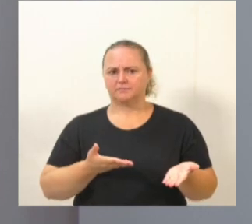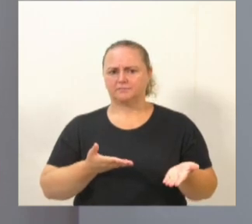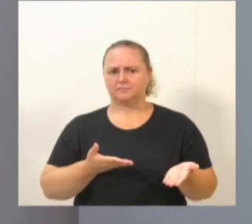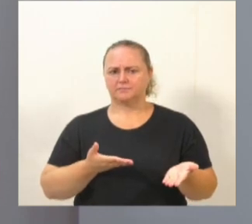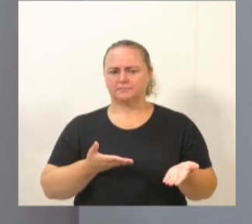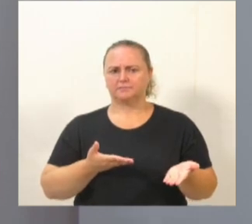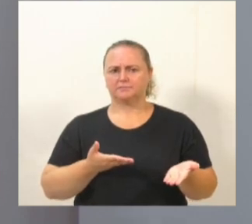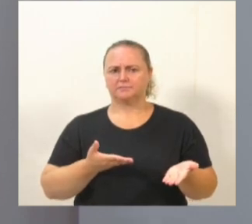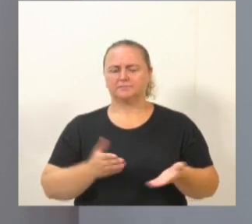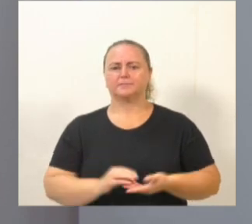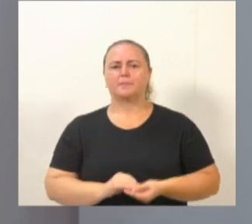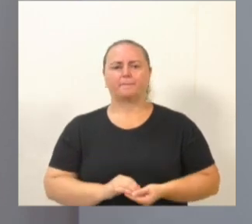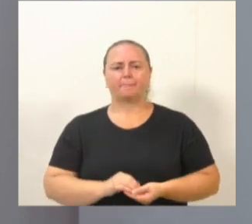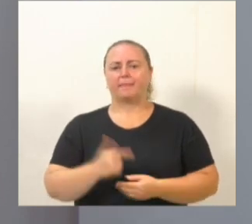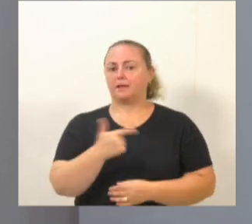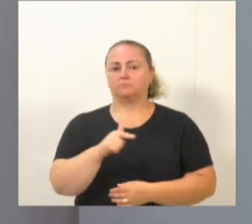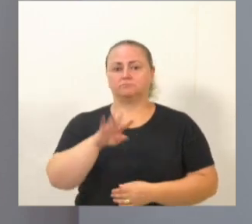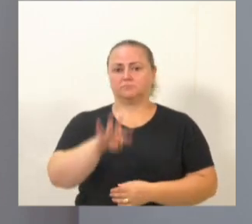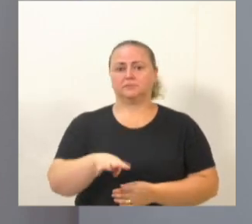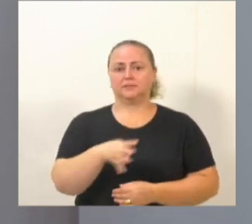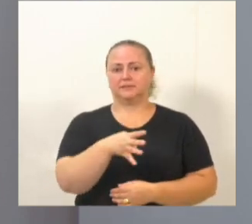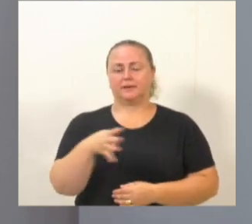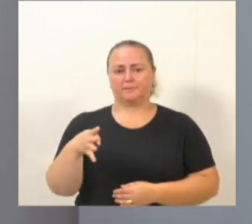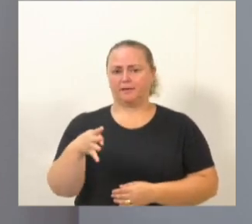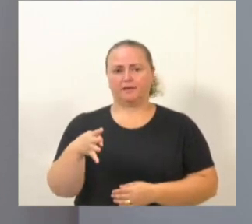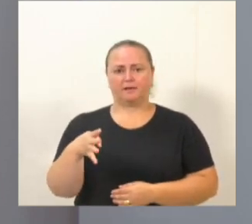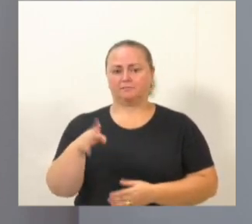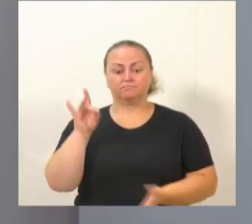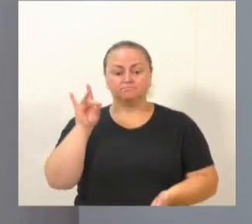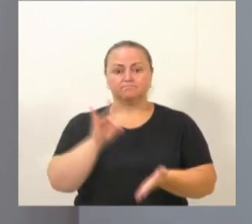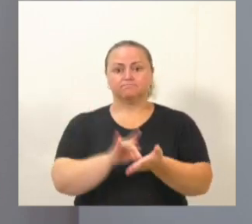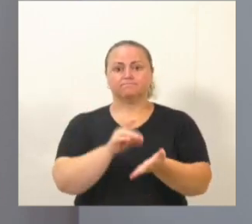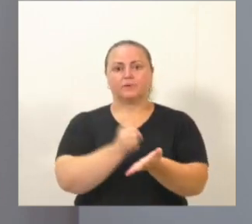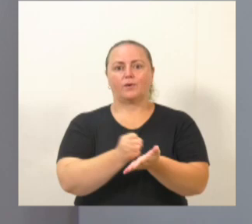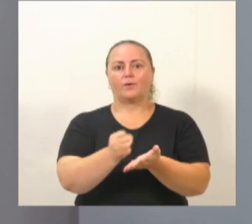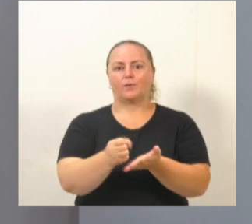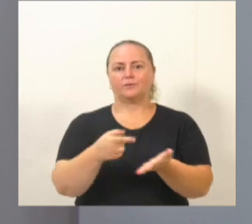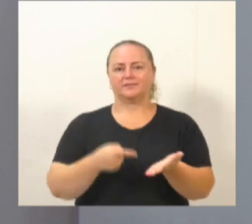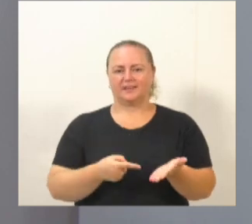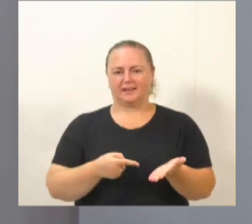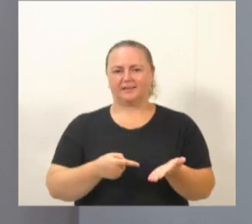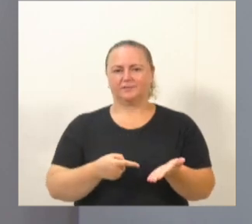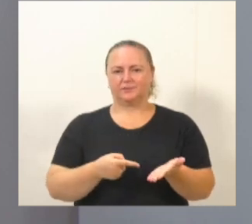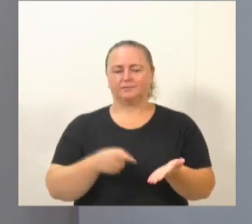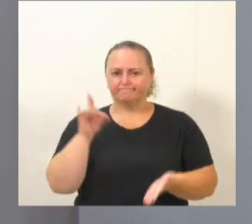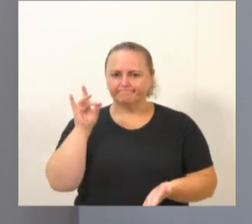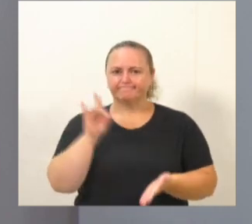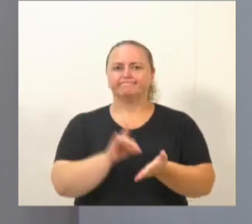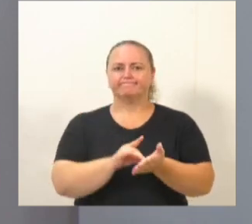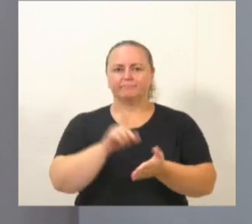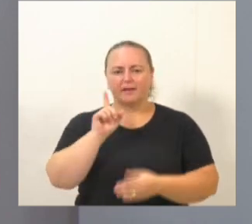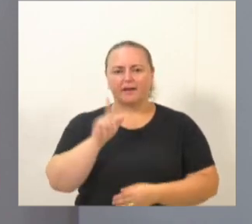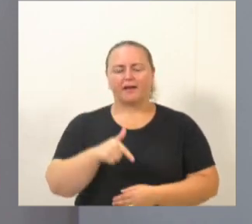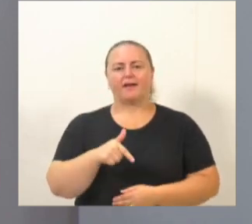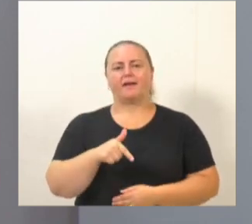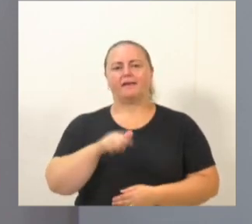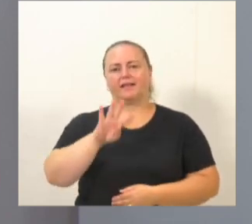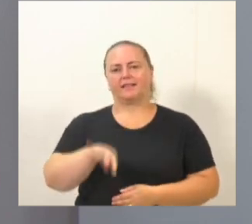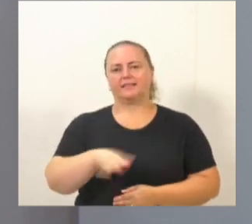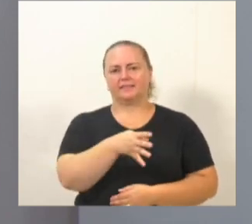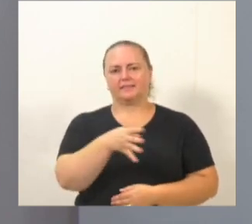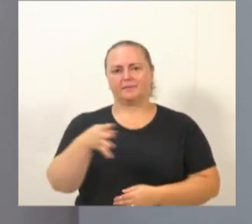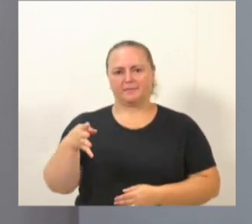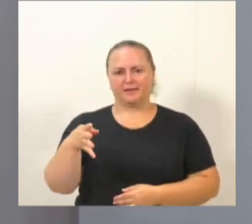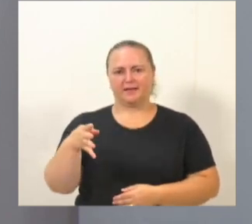não é tabelada, ela é definida pelo contrato de concessão, que aí define a tabela tarifária, e o que tem